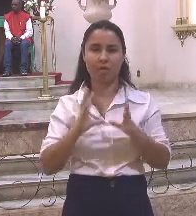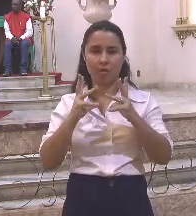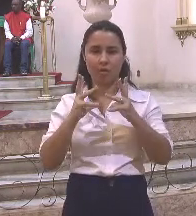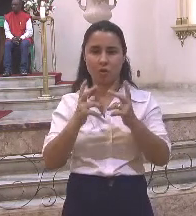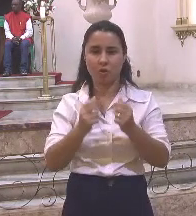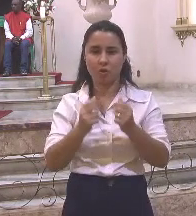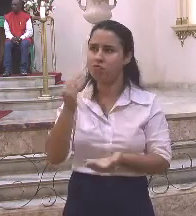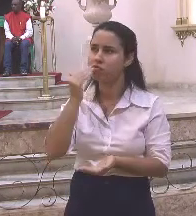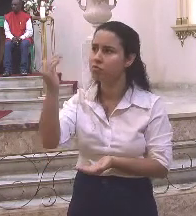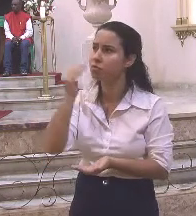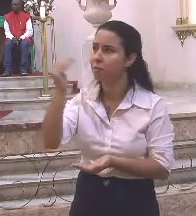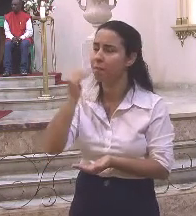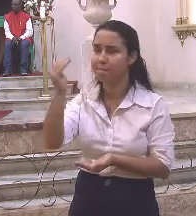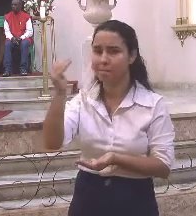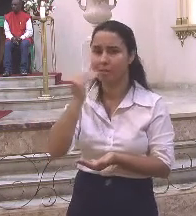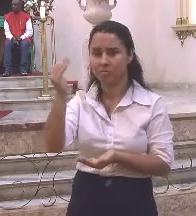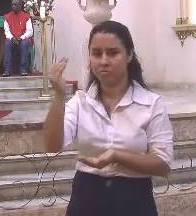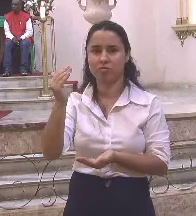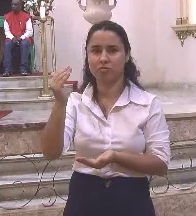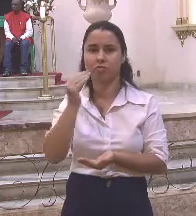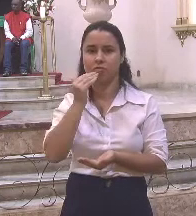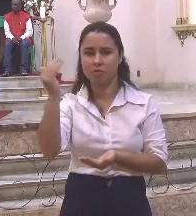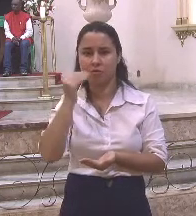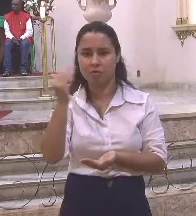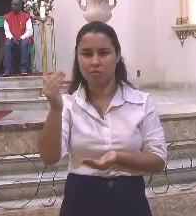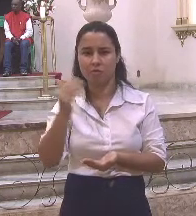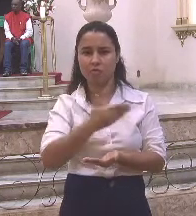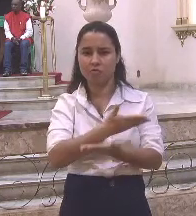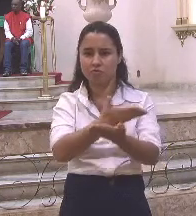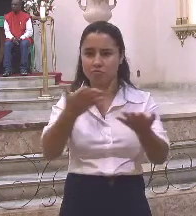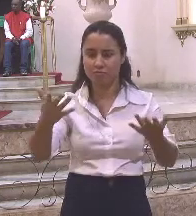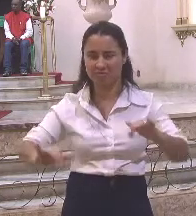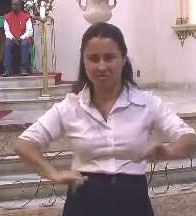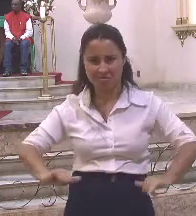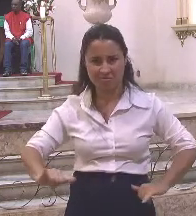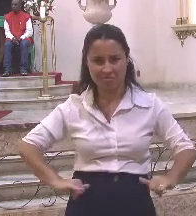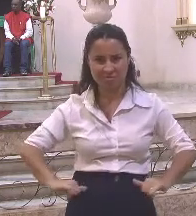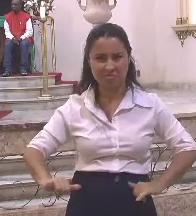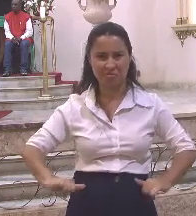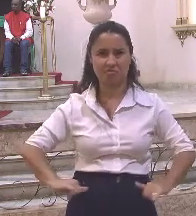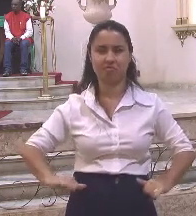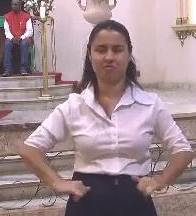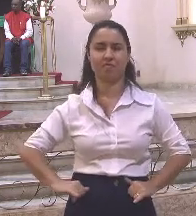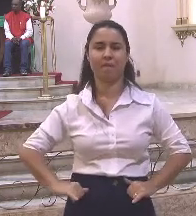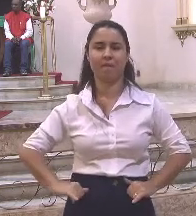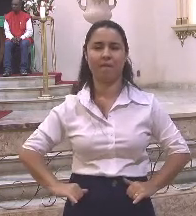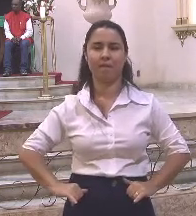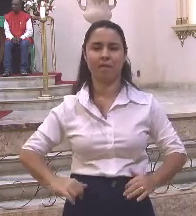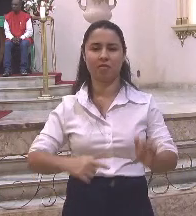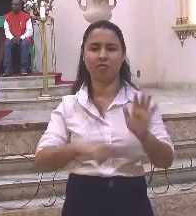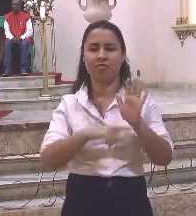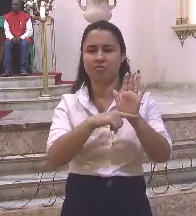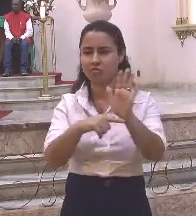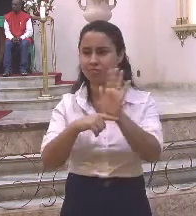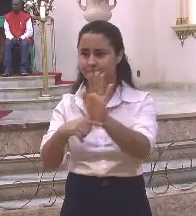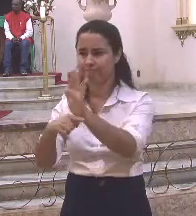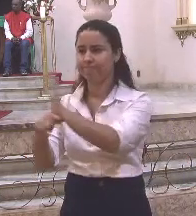sofreram perseguições durante toda a história serão cumpridas integralmente.